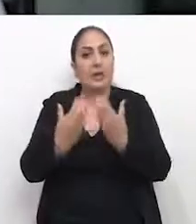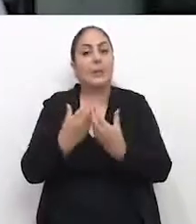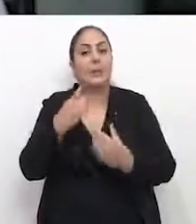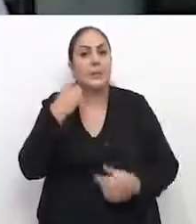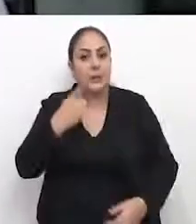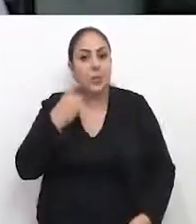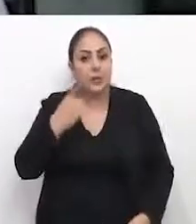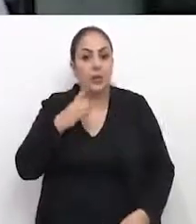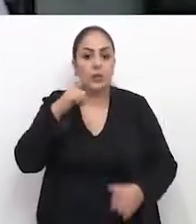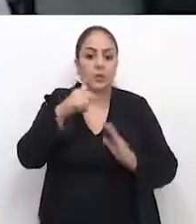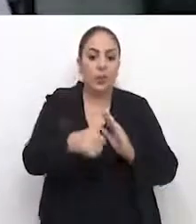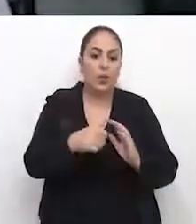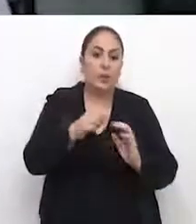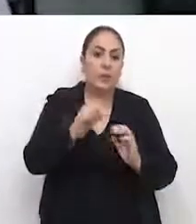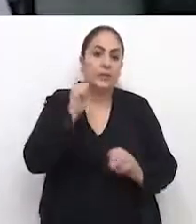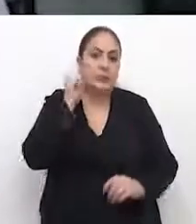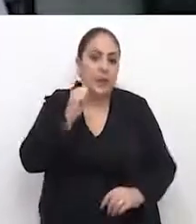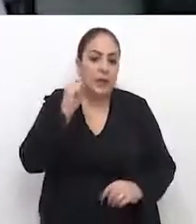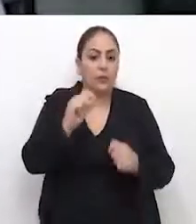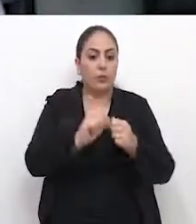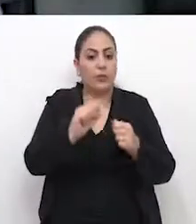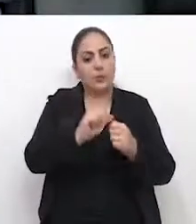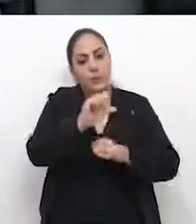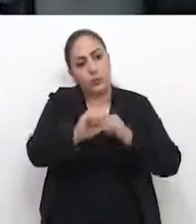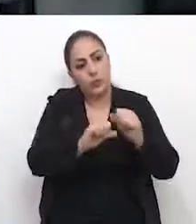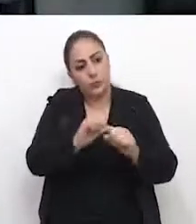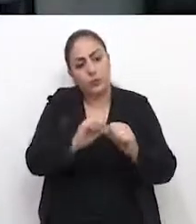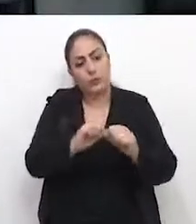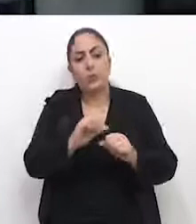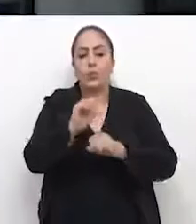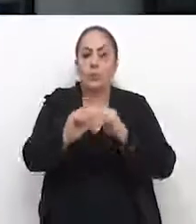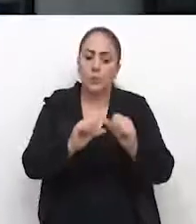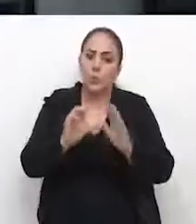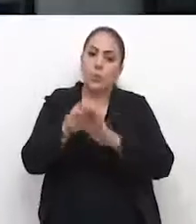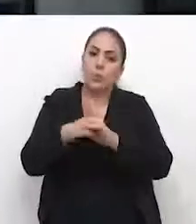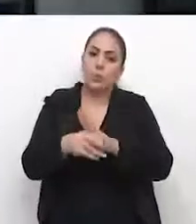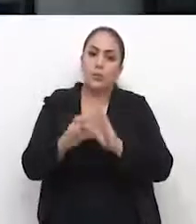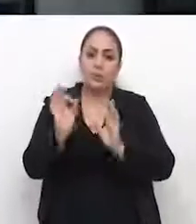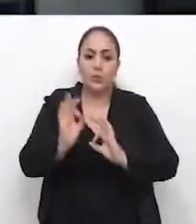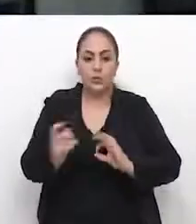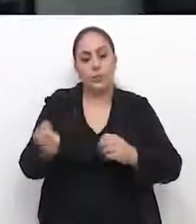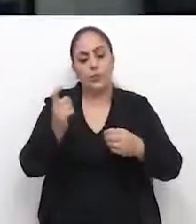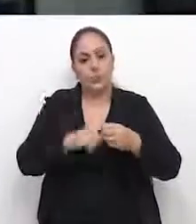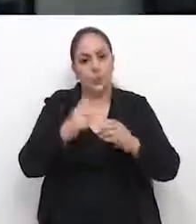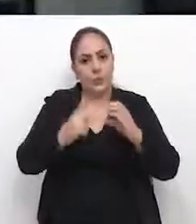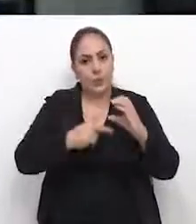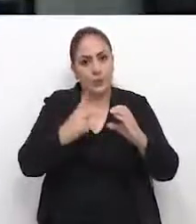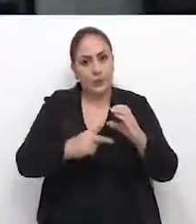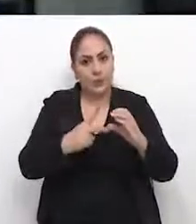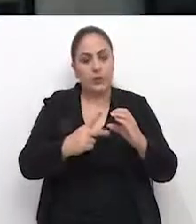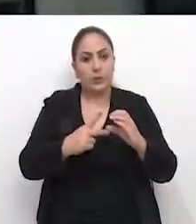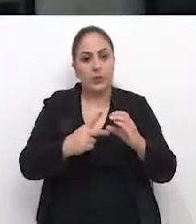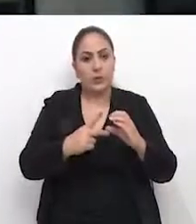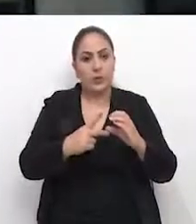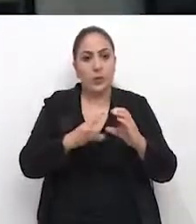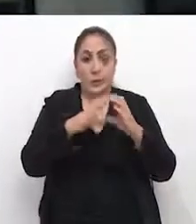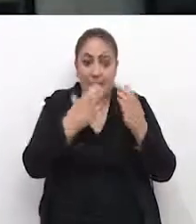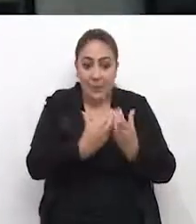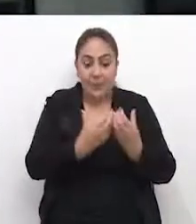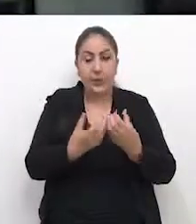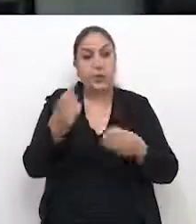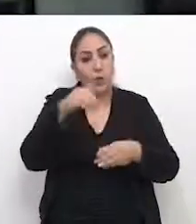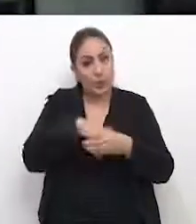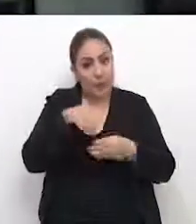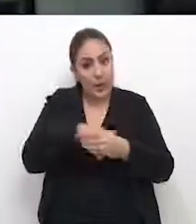Câmara dos Deputados, depois o Senado fez alteração, mudou o conceito do projeto, retornou para a Câmara, foi